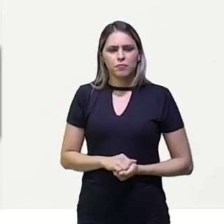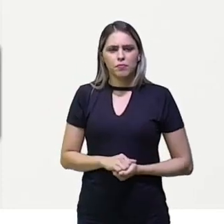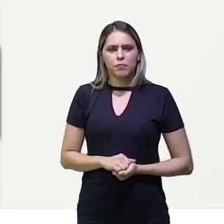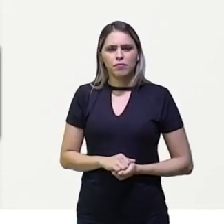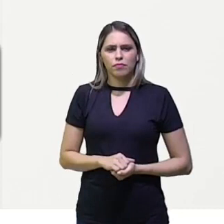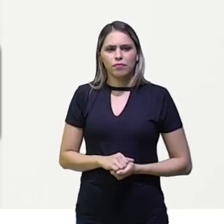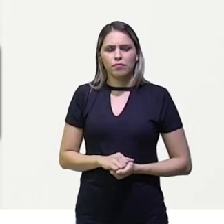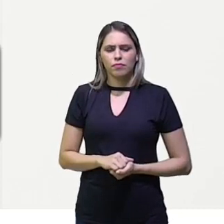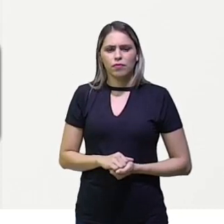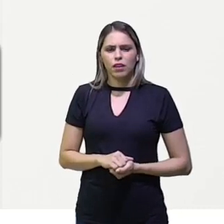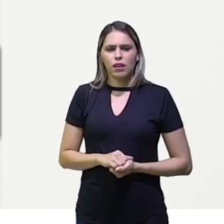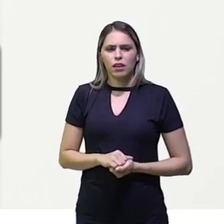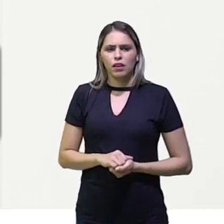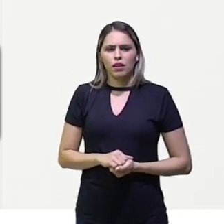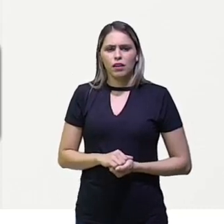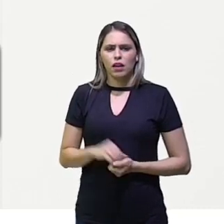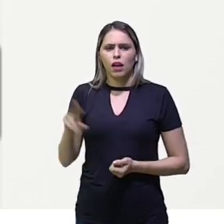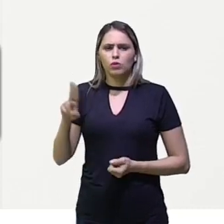É medir.